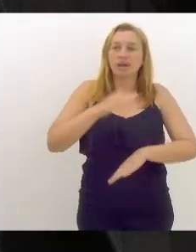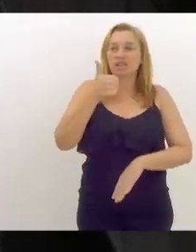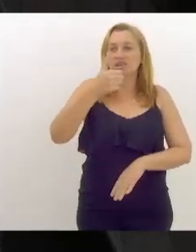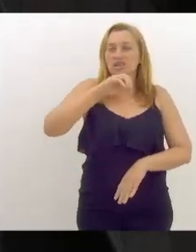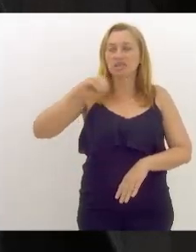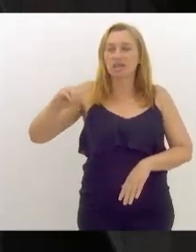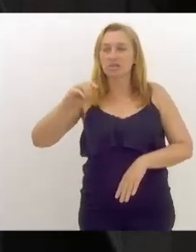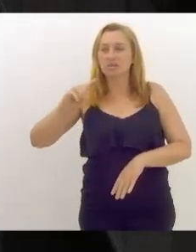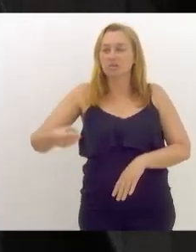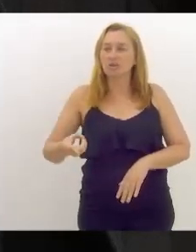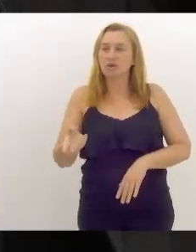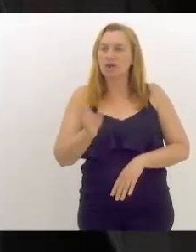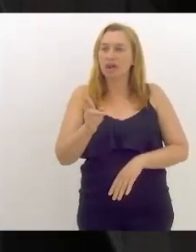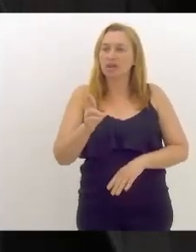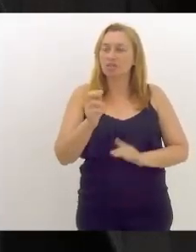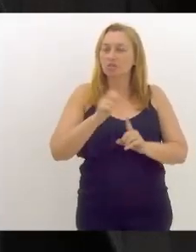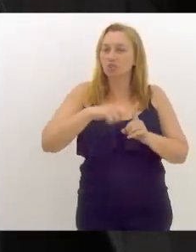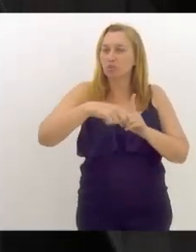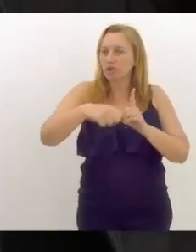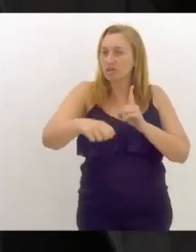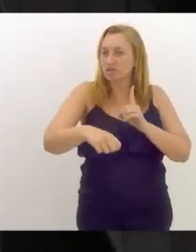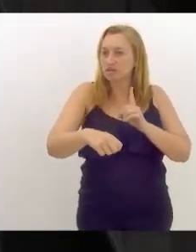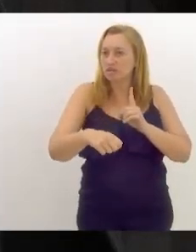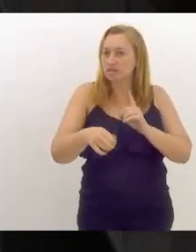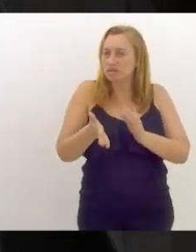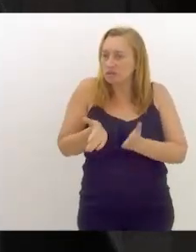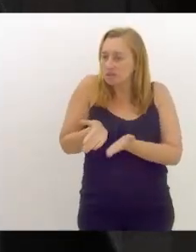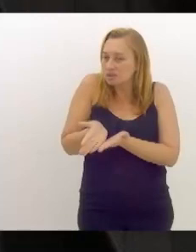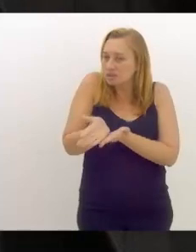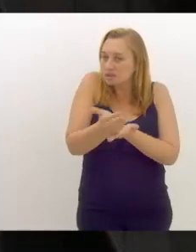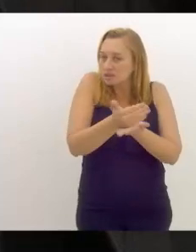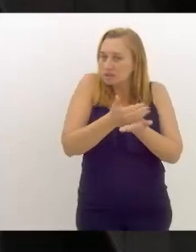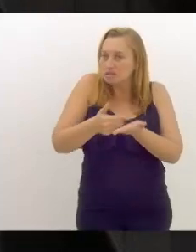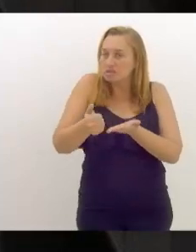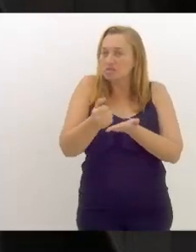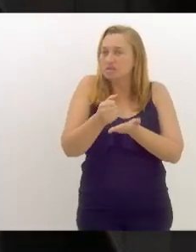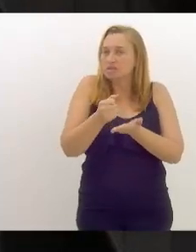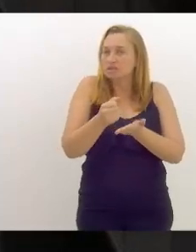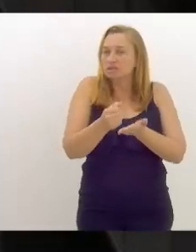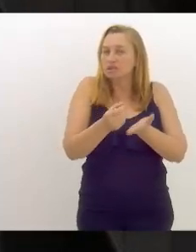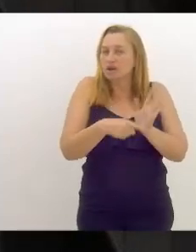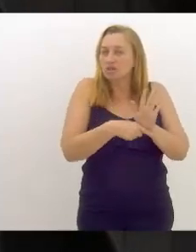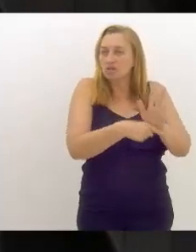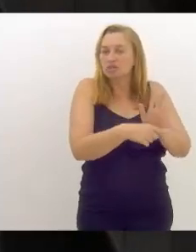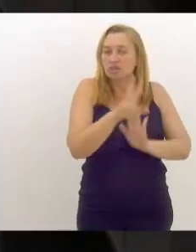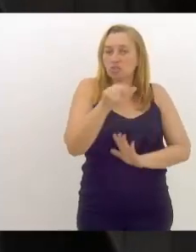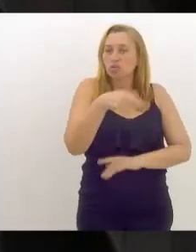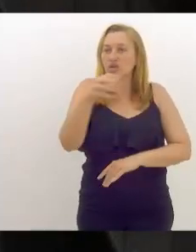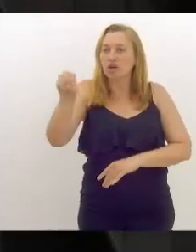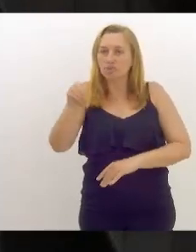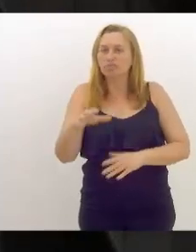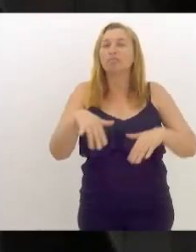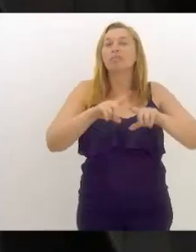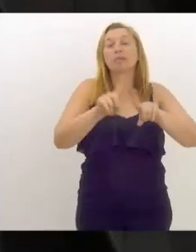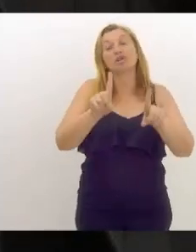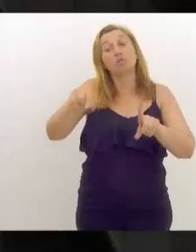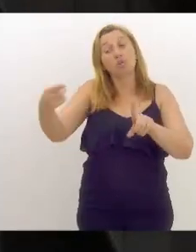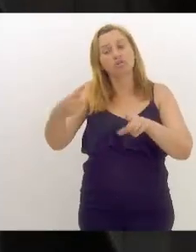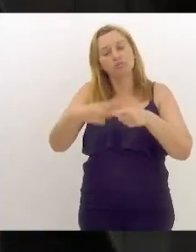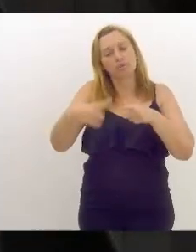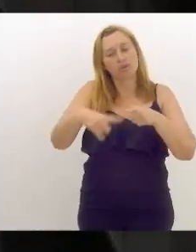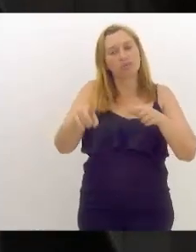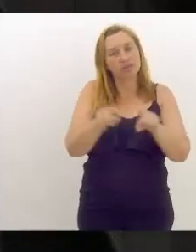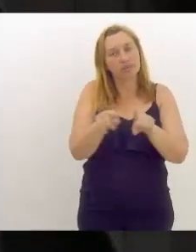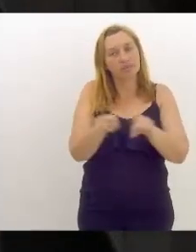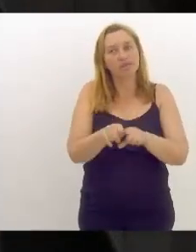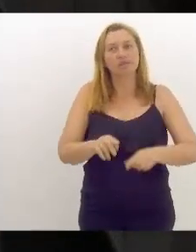por mês, para fazer essa compensação do caixa da União? Mas tem um outro problema,